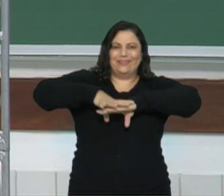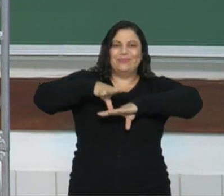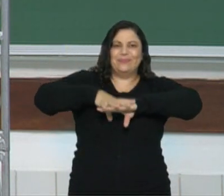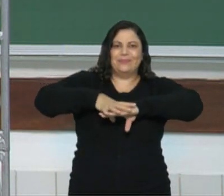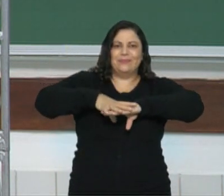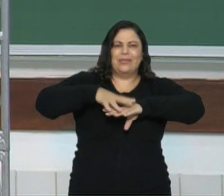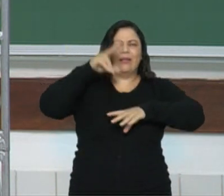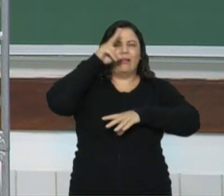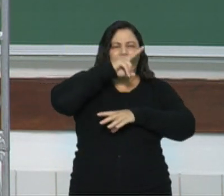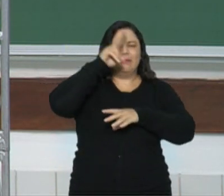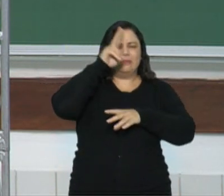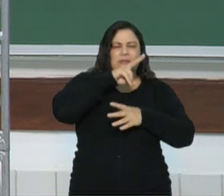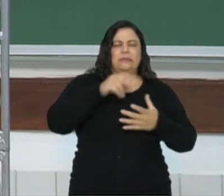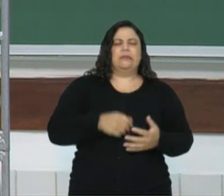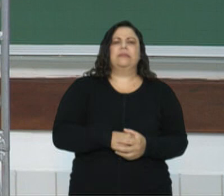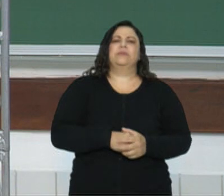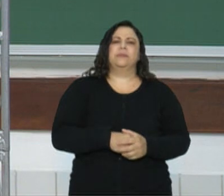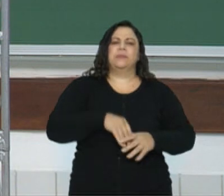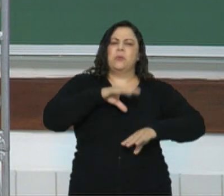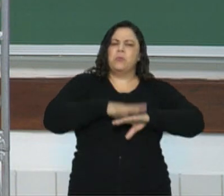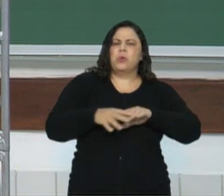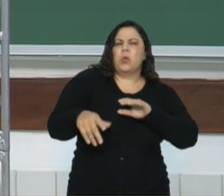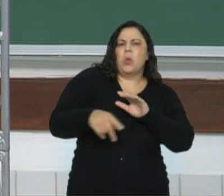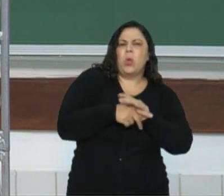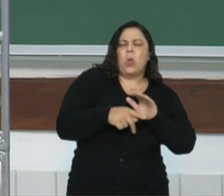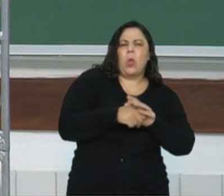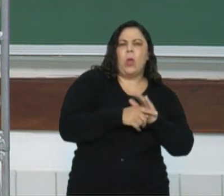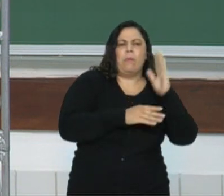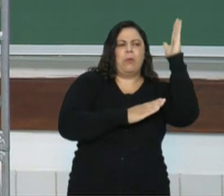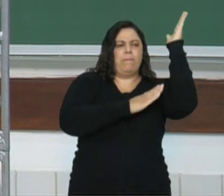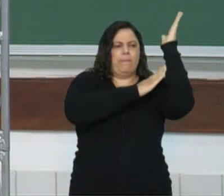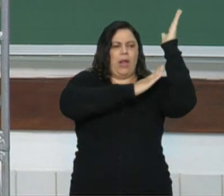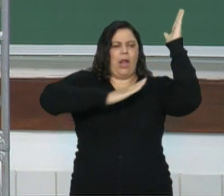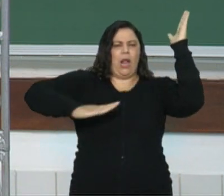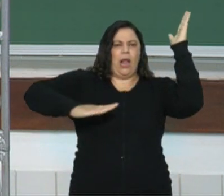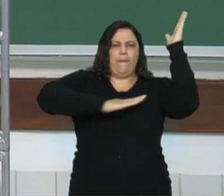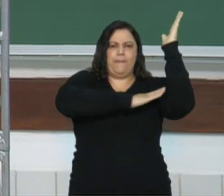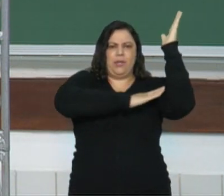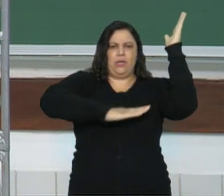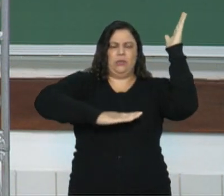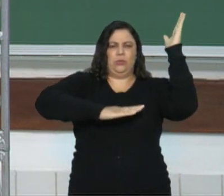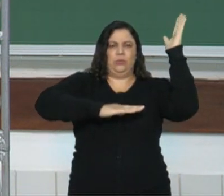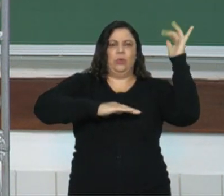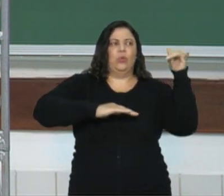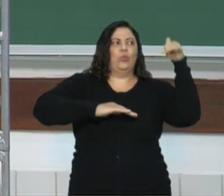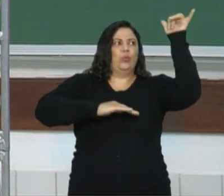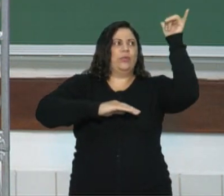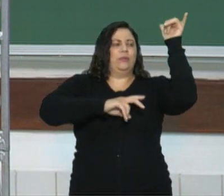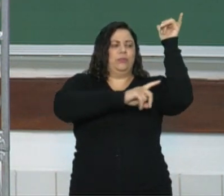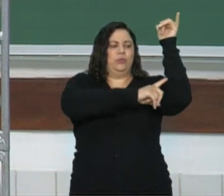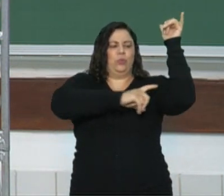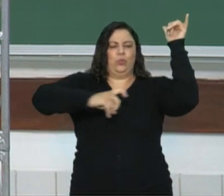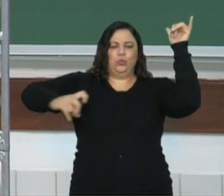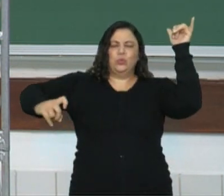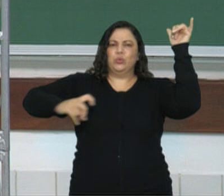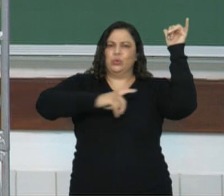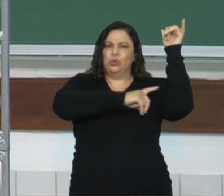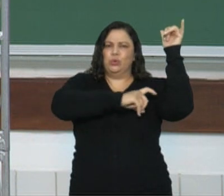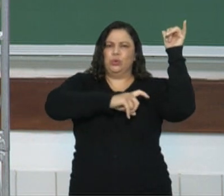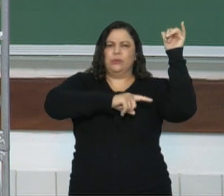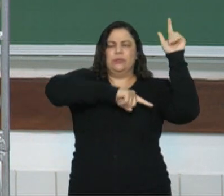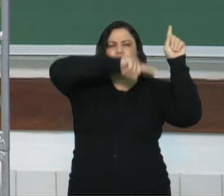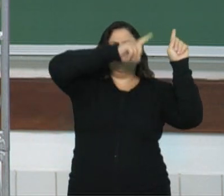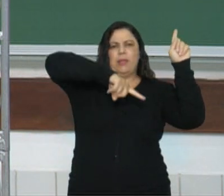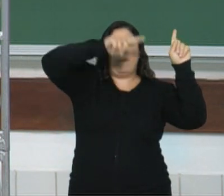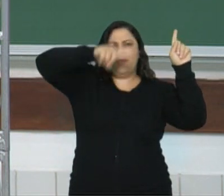das coordenadas cartesianas com o professor de matemática, que ele faz o eixo x e y e faz aqueles gráficos bonitinhos?